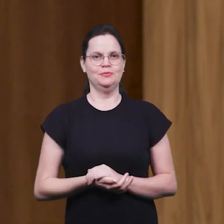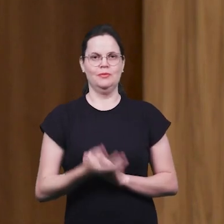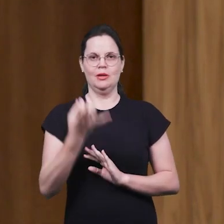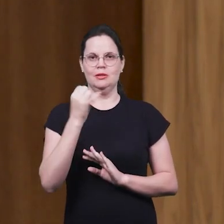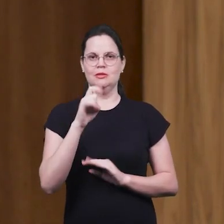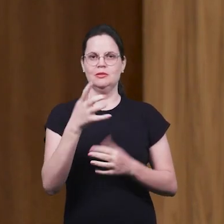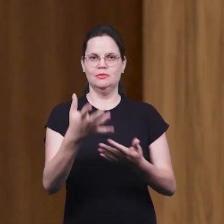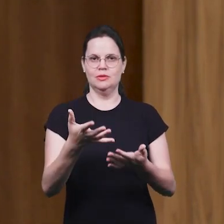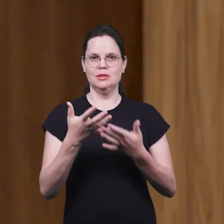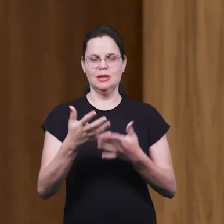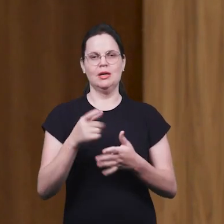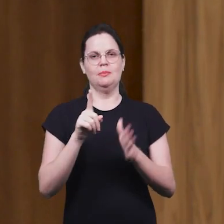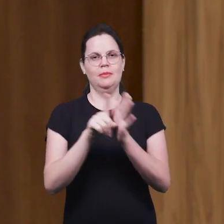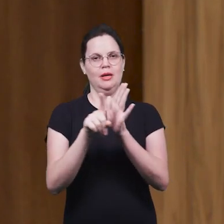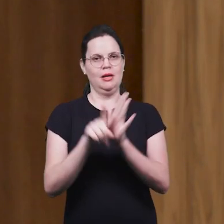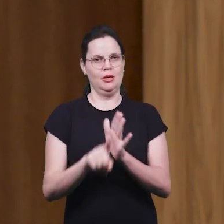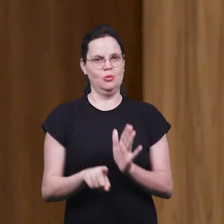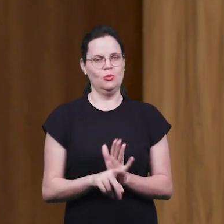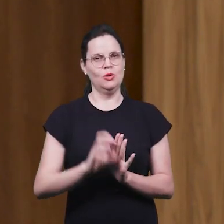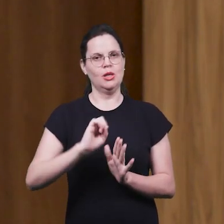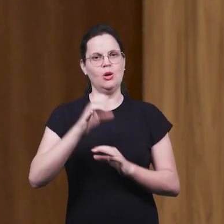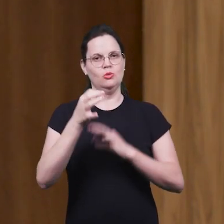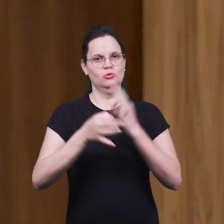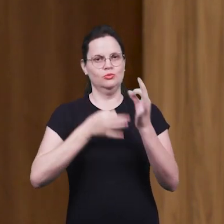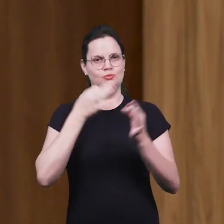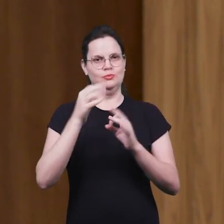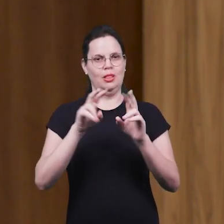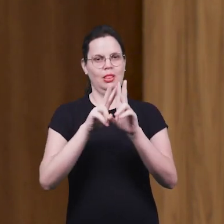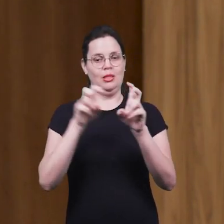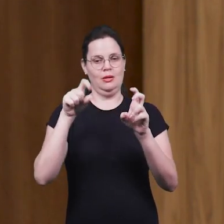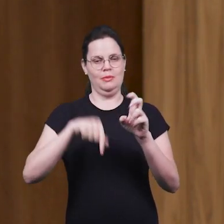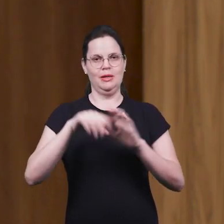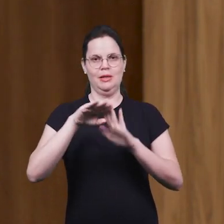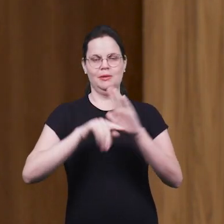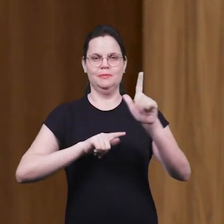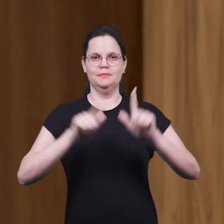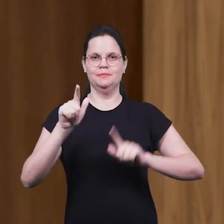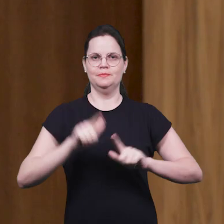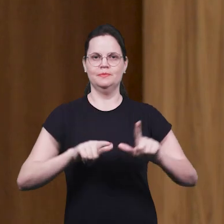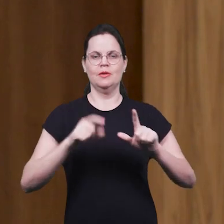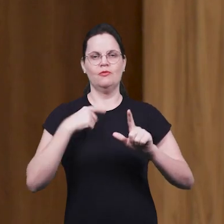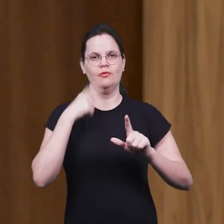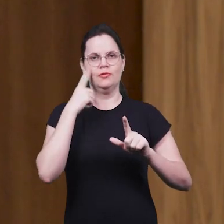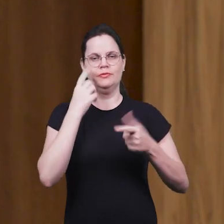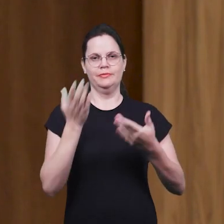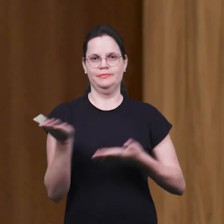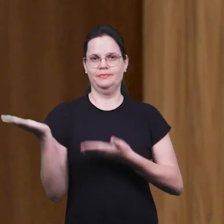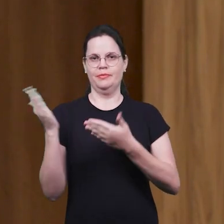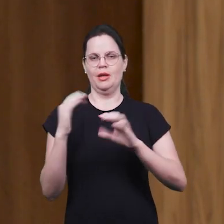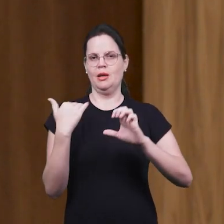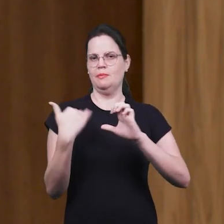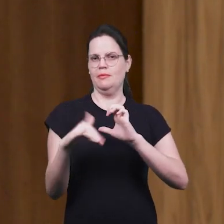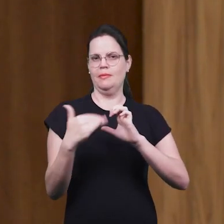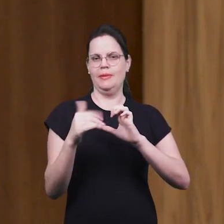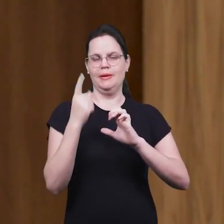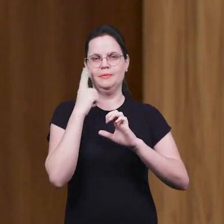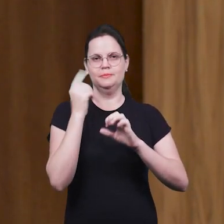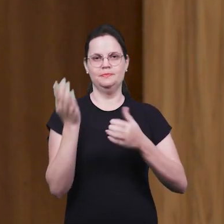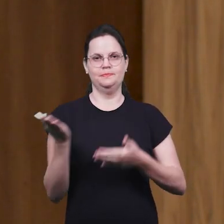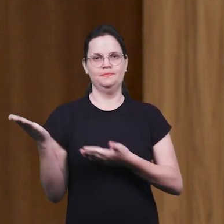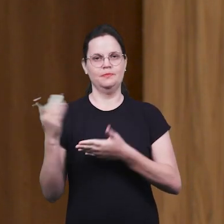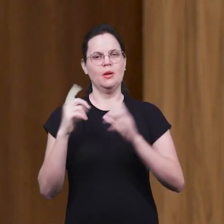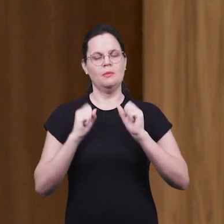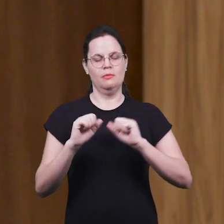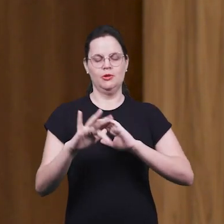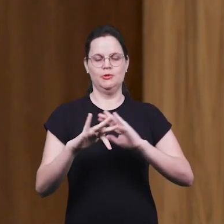você queira fazer alguma pergunta, alguma sugestão de tema para este programa, vai aparecer um e-mail aí na sua tela para